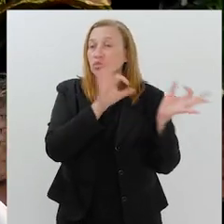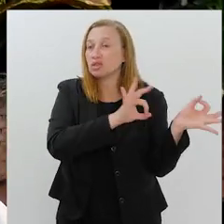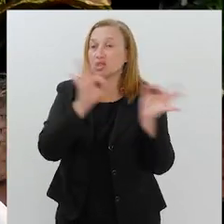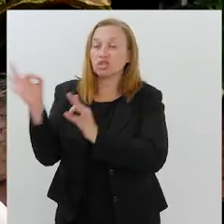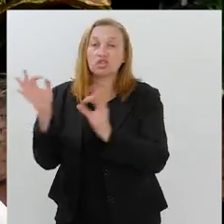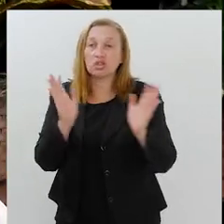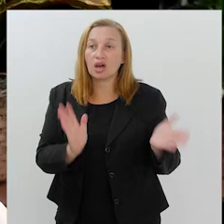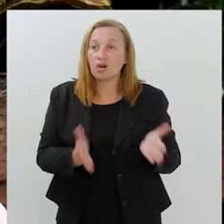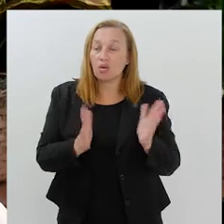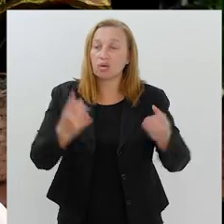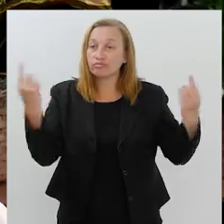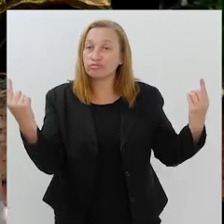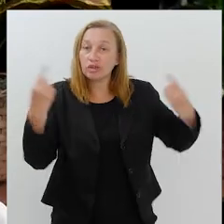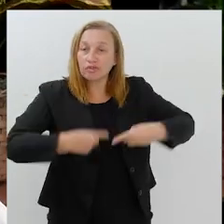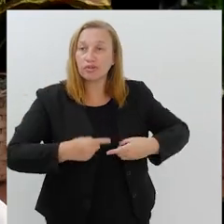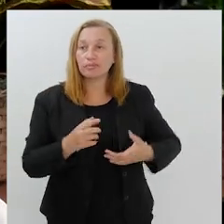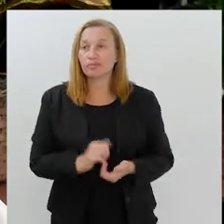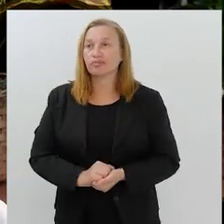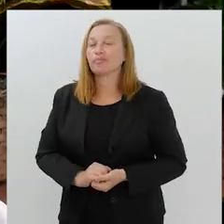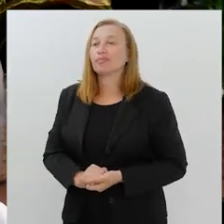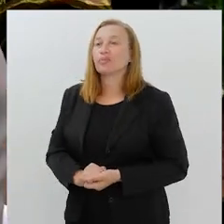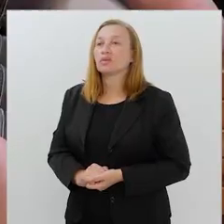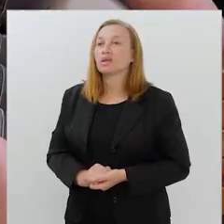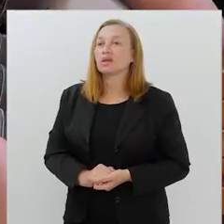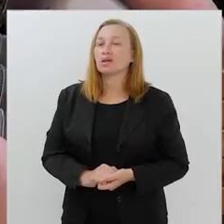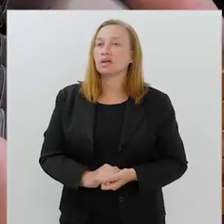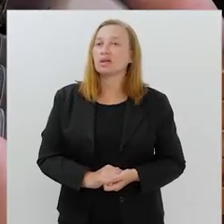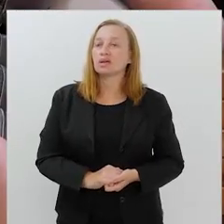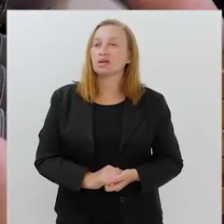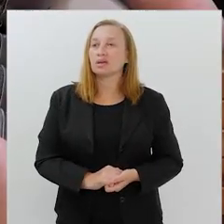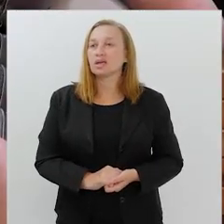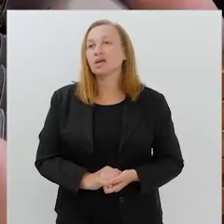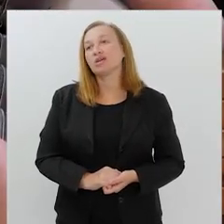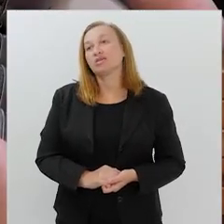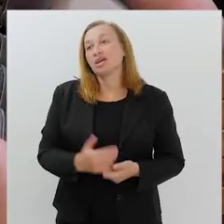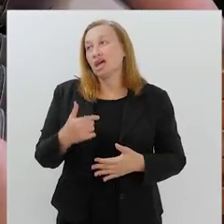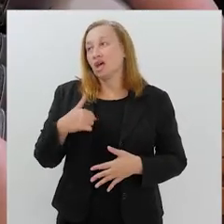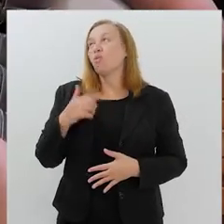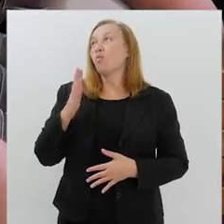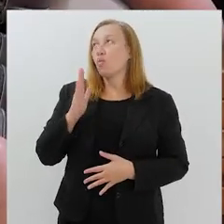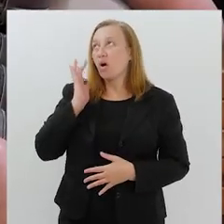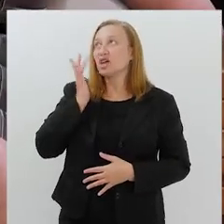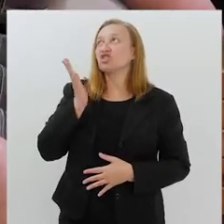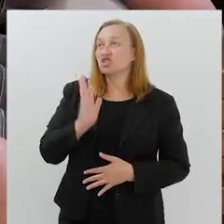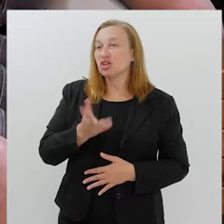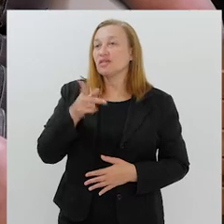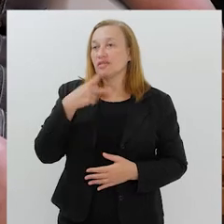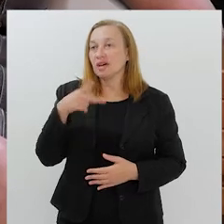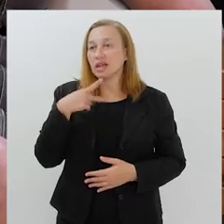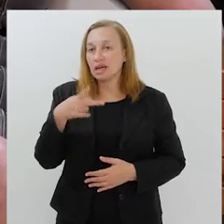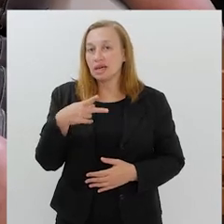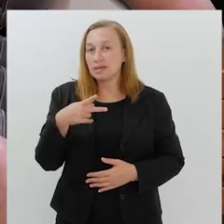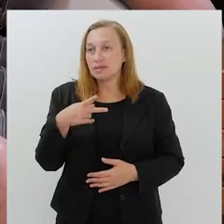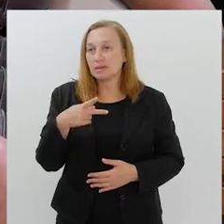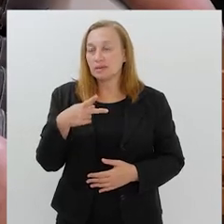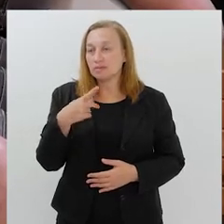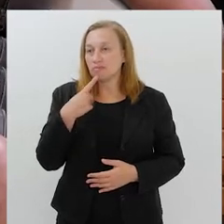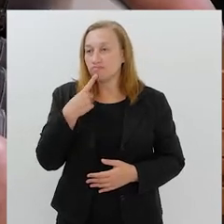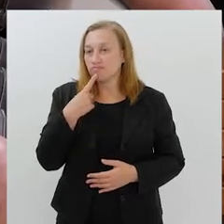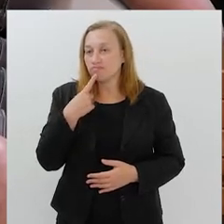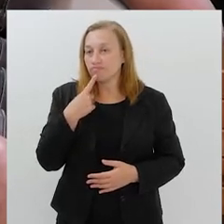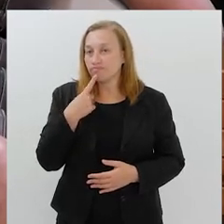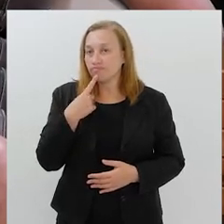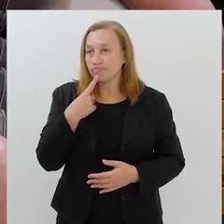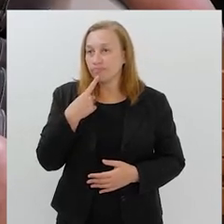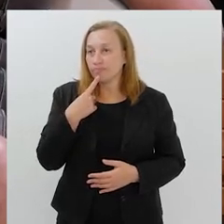assistindo Doutora Rita assim em termos de desafio eu eu eu acho que eu toquei até na na já